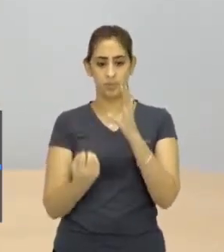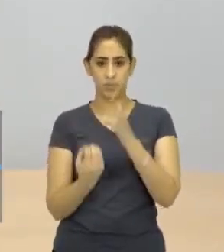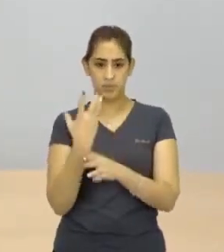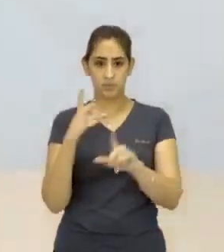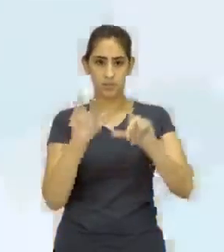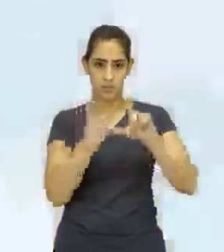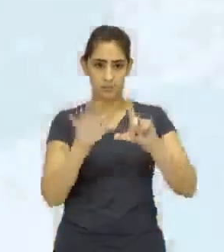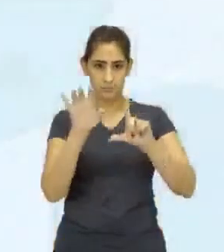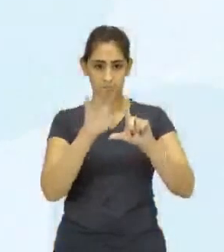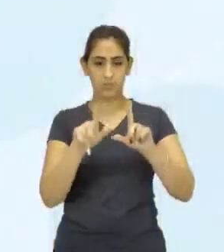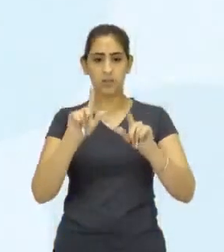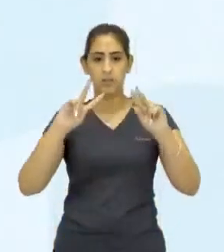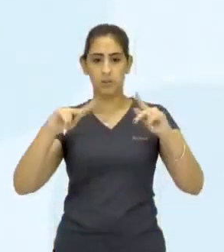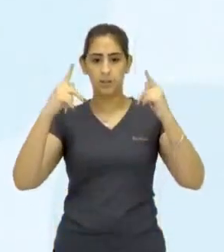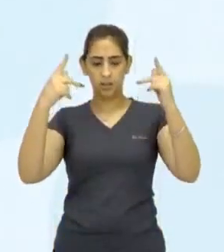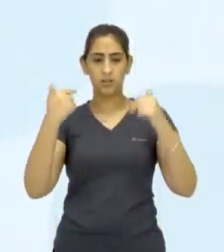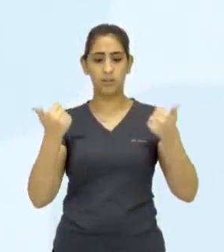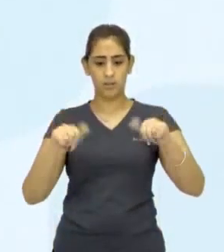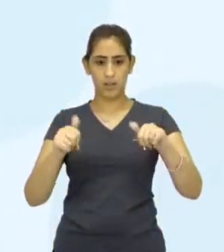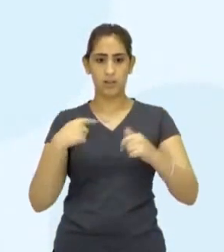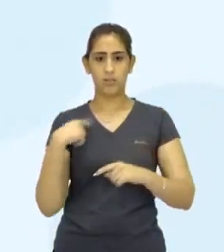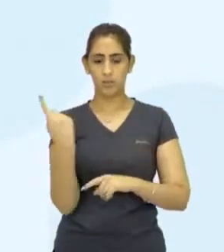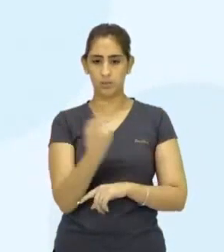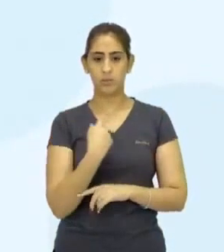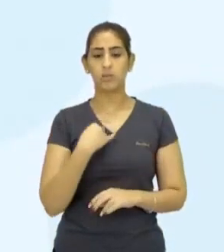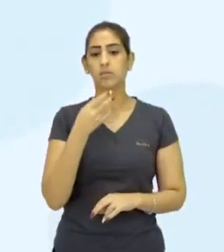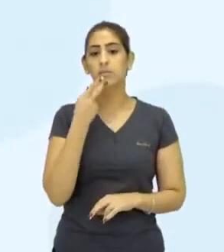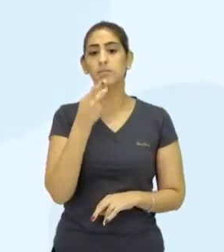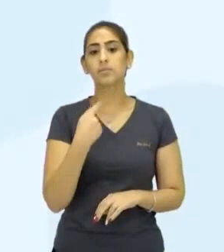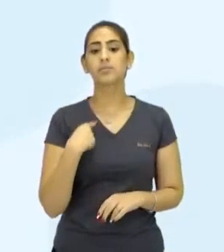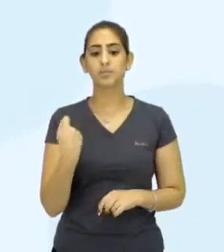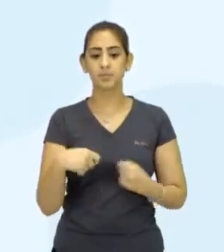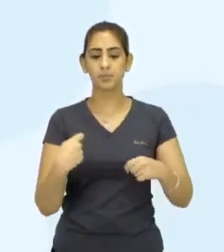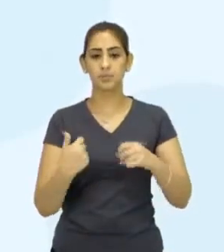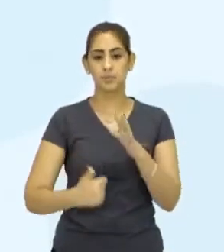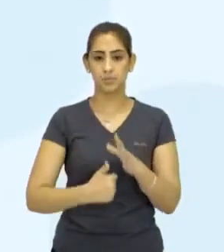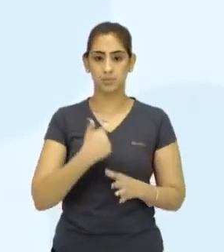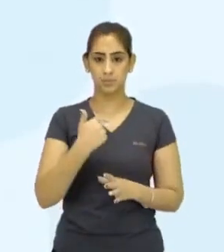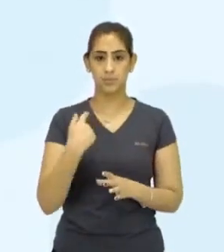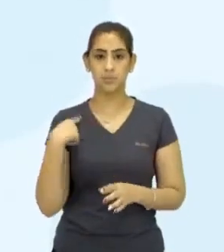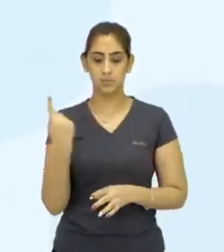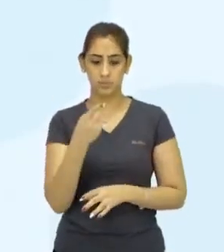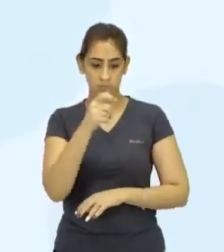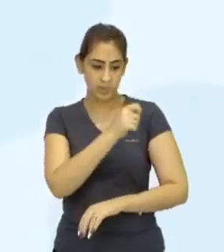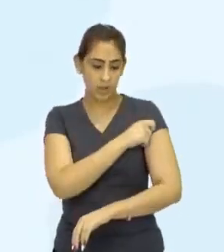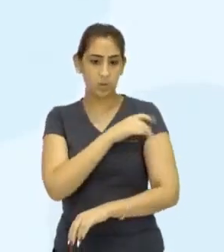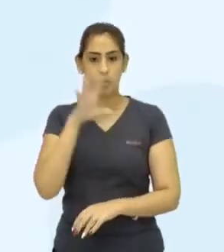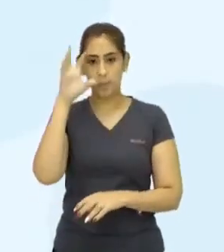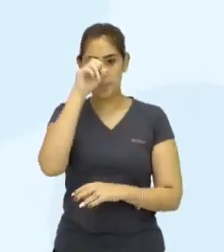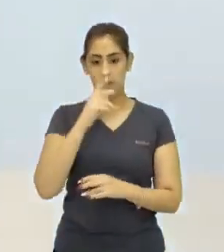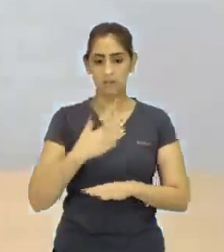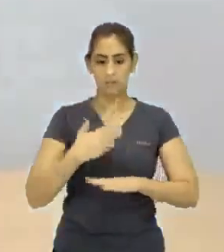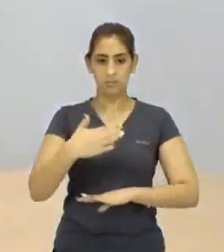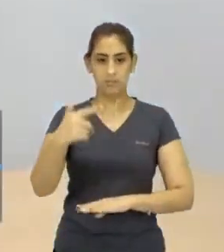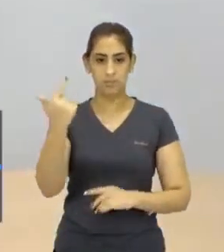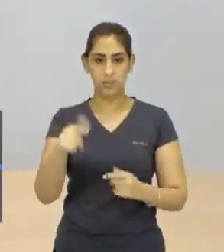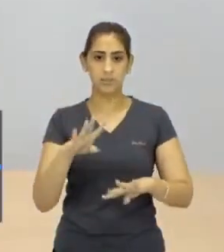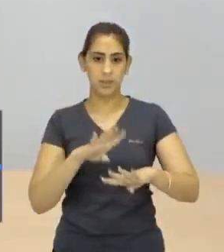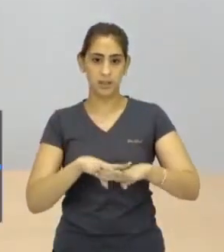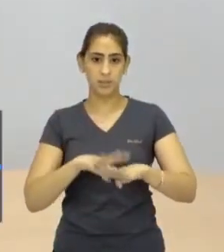QR Code e o link. Avalie a nossa aula, diga o que nós precisamos melhorar para que você, aluno, aprenda cada vez mais